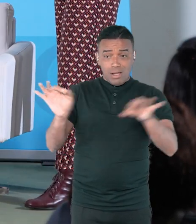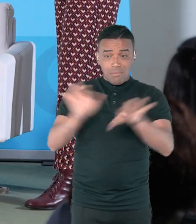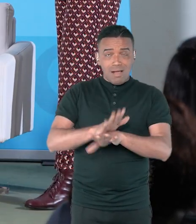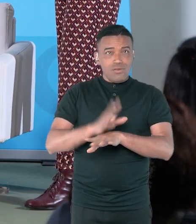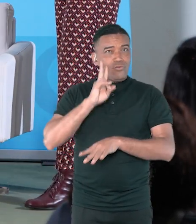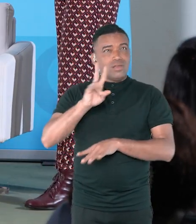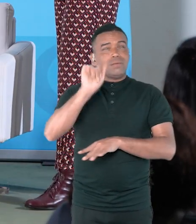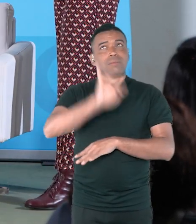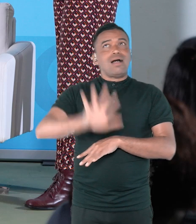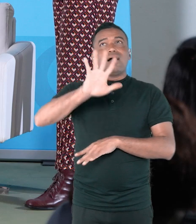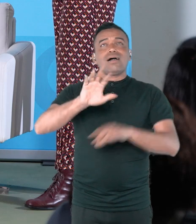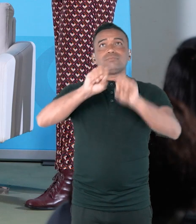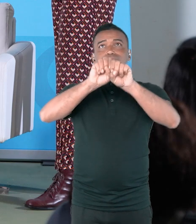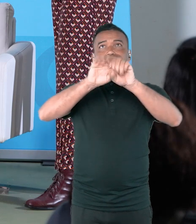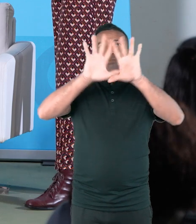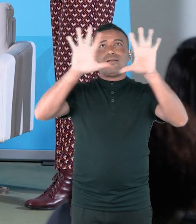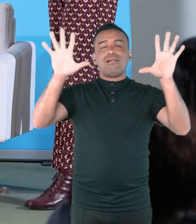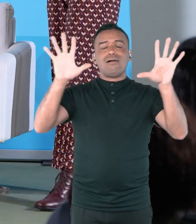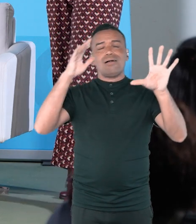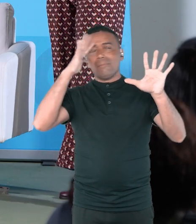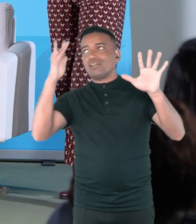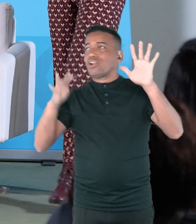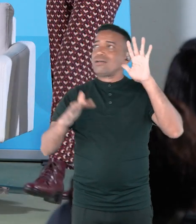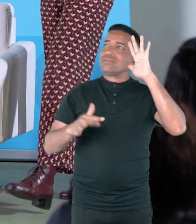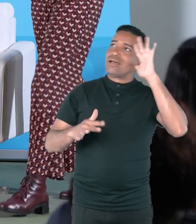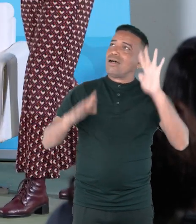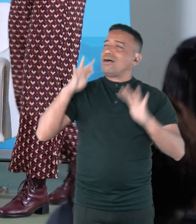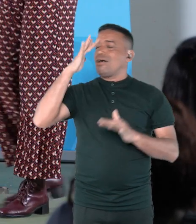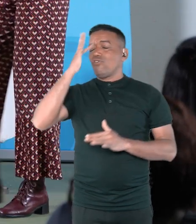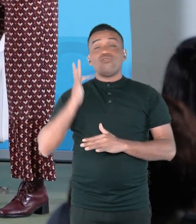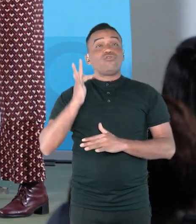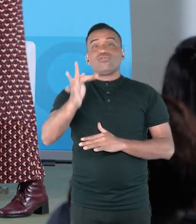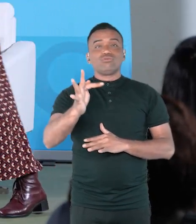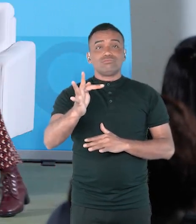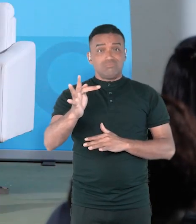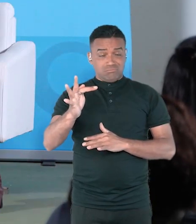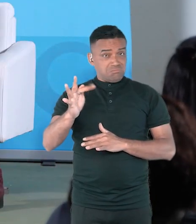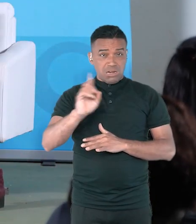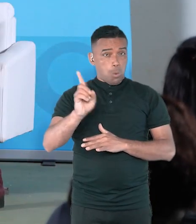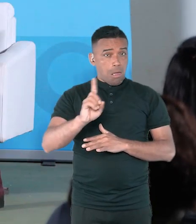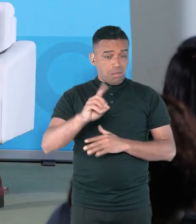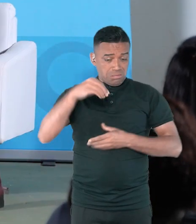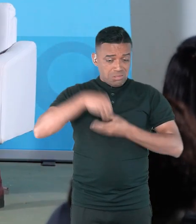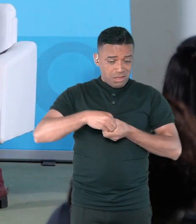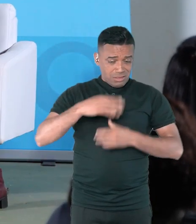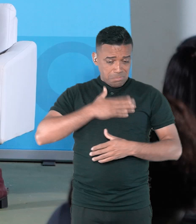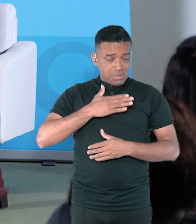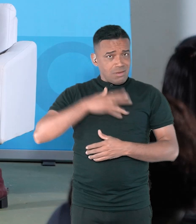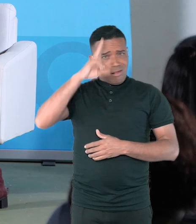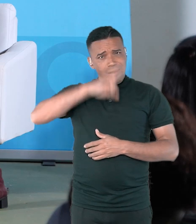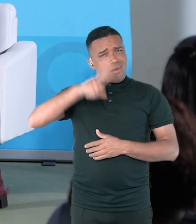os filmes? O meu futuro imaginado também não faz parte da minha